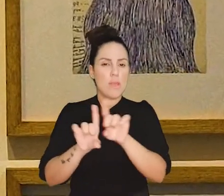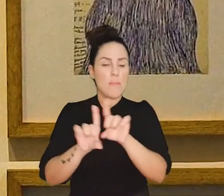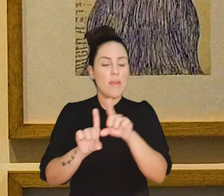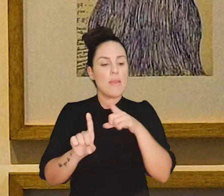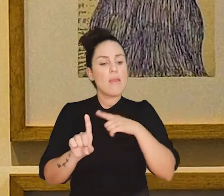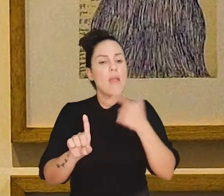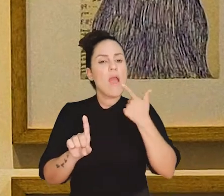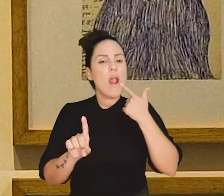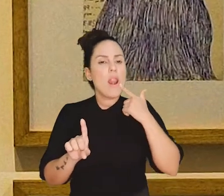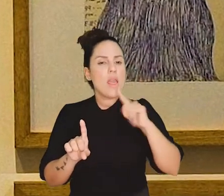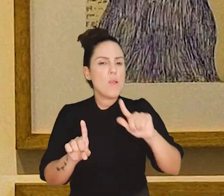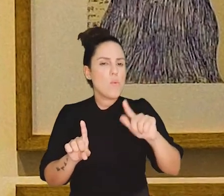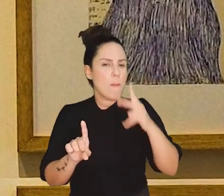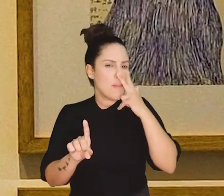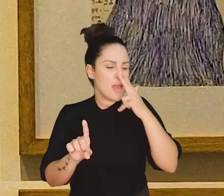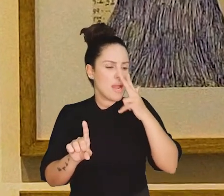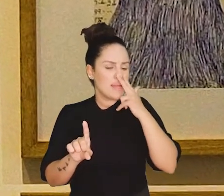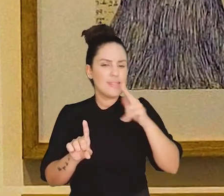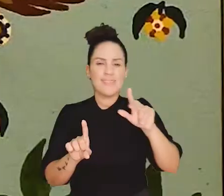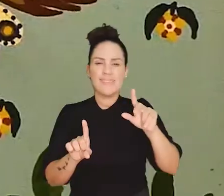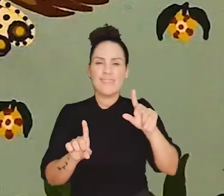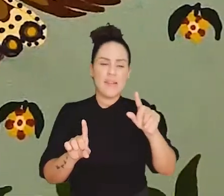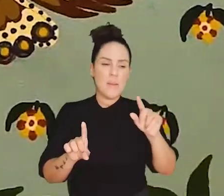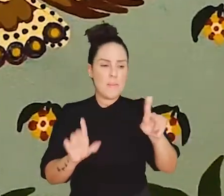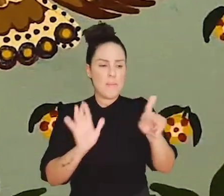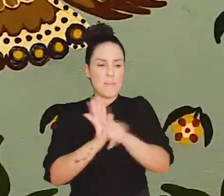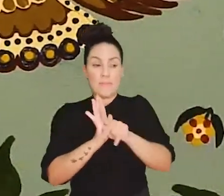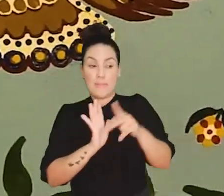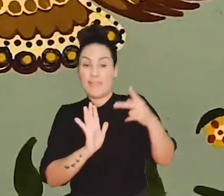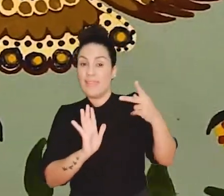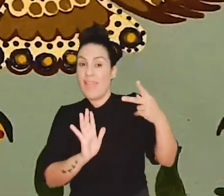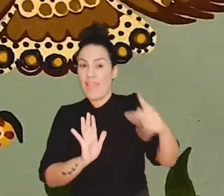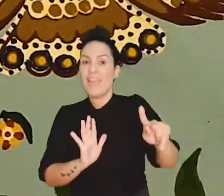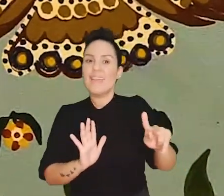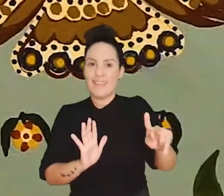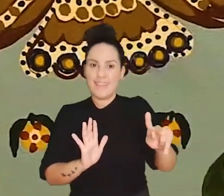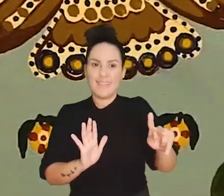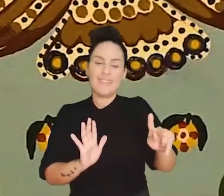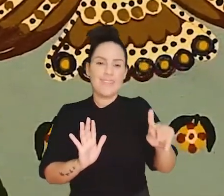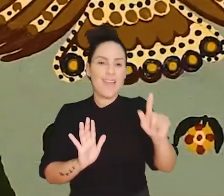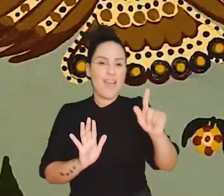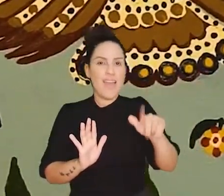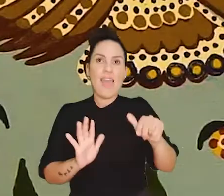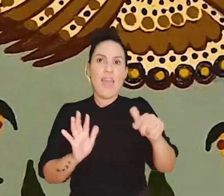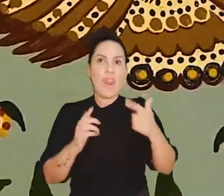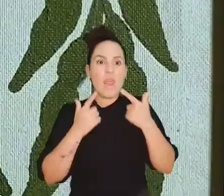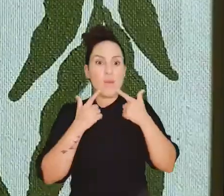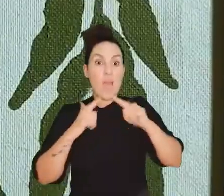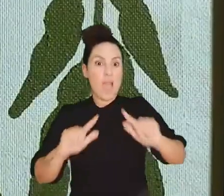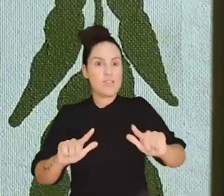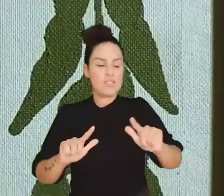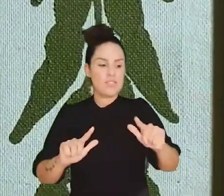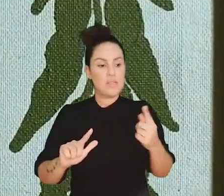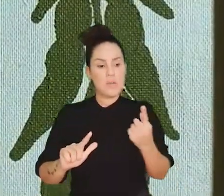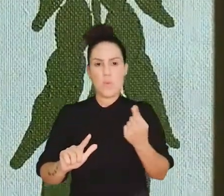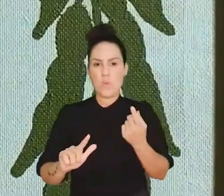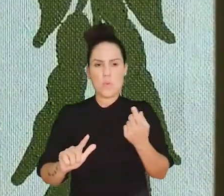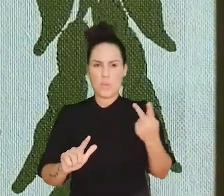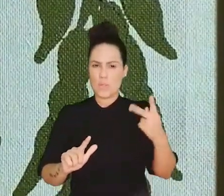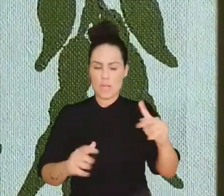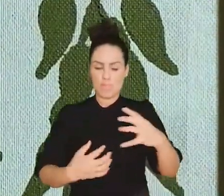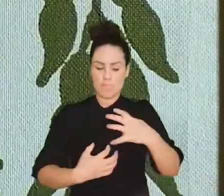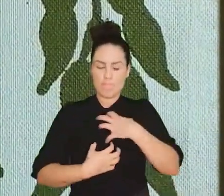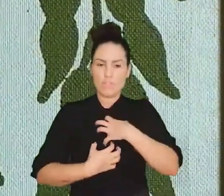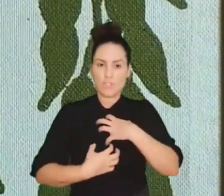com descrições em seus textos e sempre num linguajar poético muito único e muito